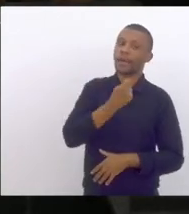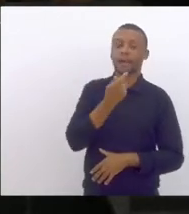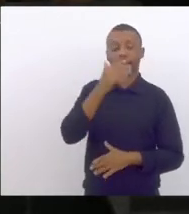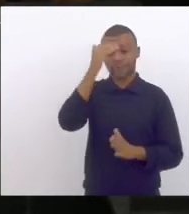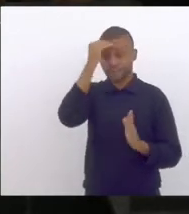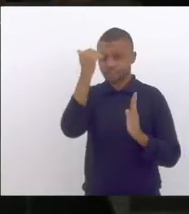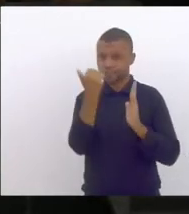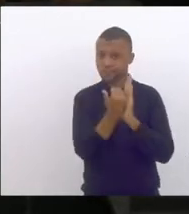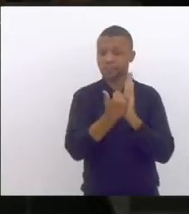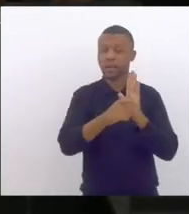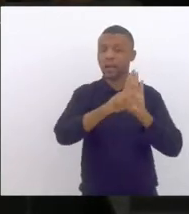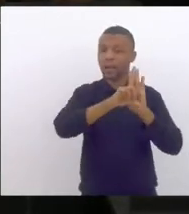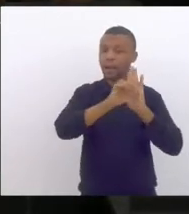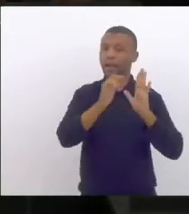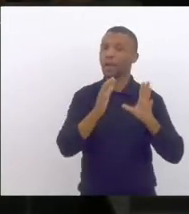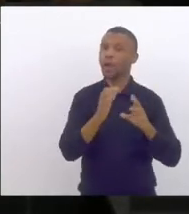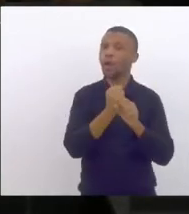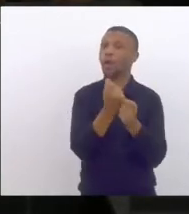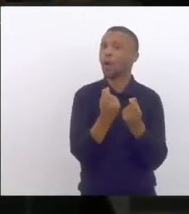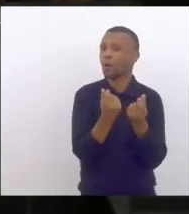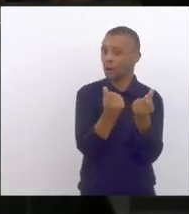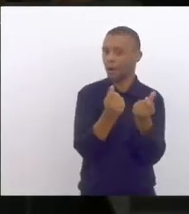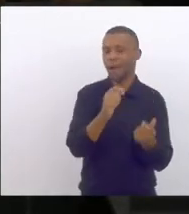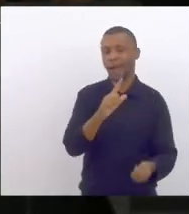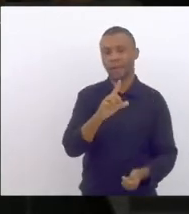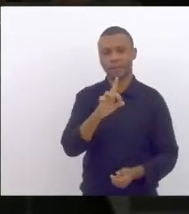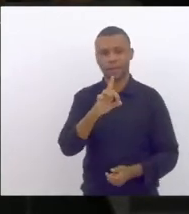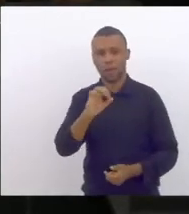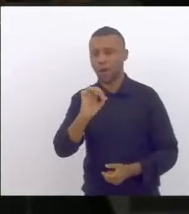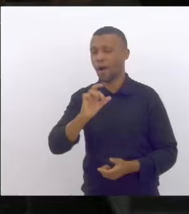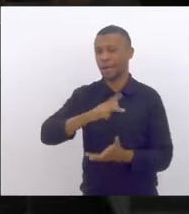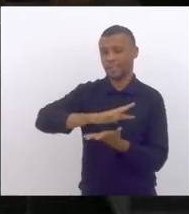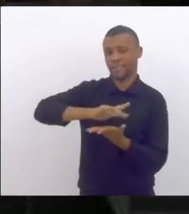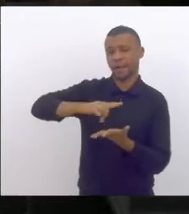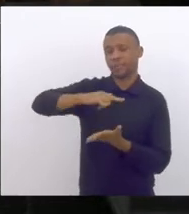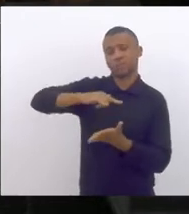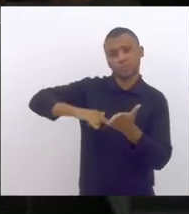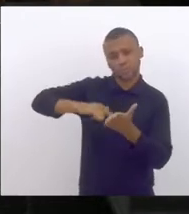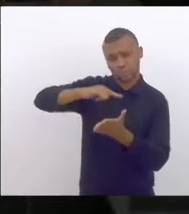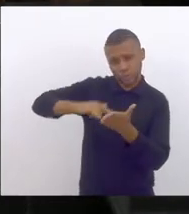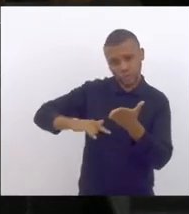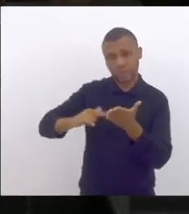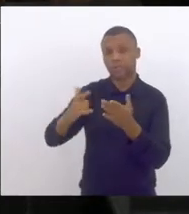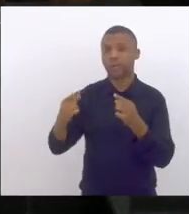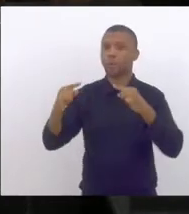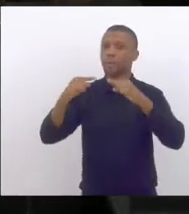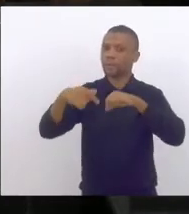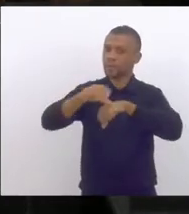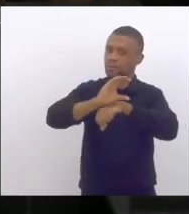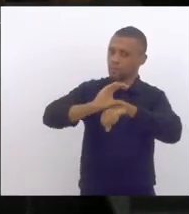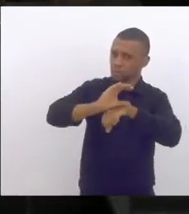orçamentária e outros dispositivos constitucionais e infraconstitucionais